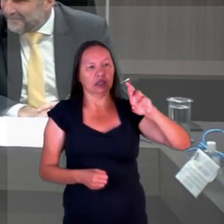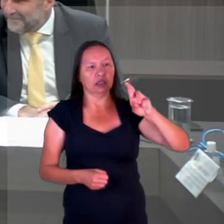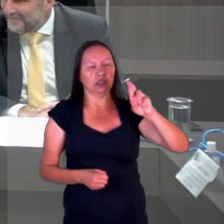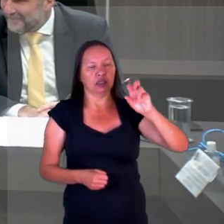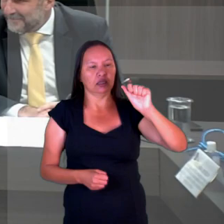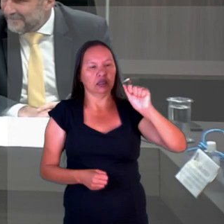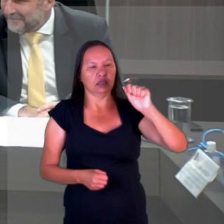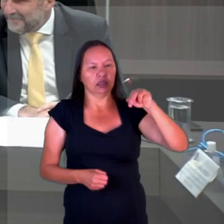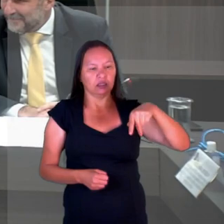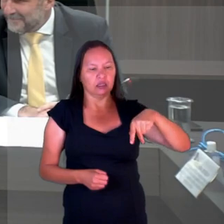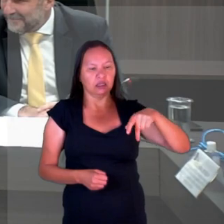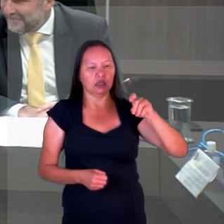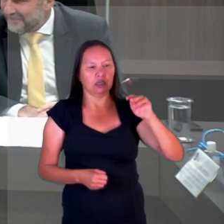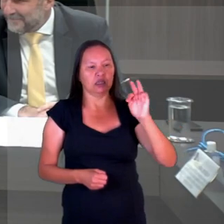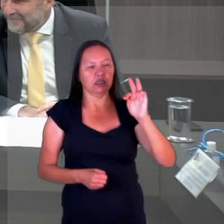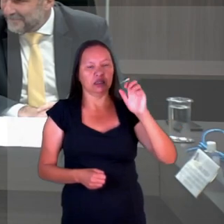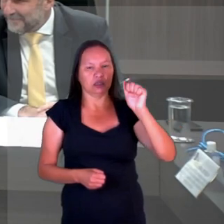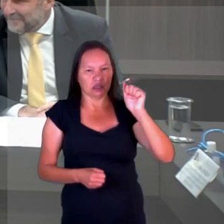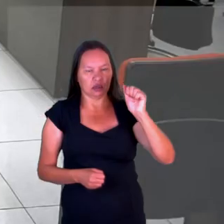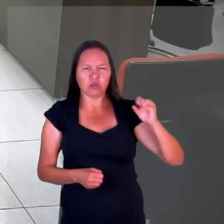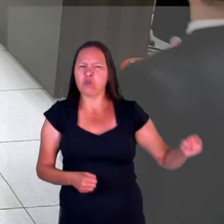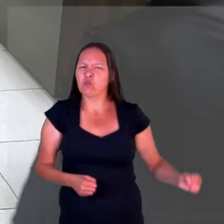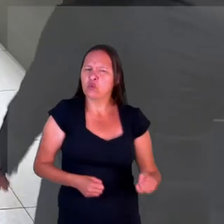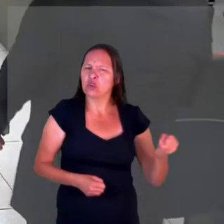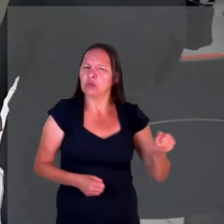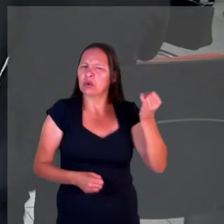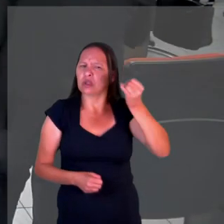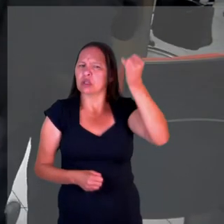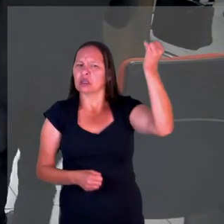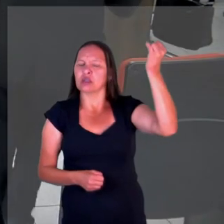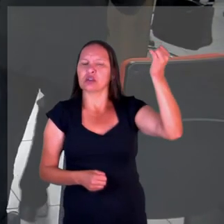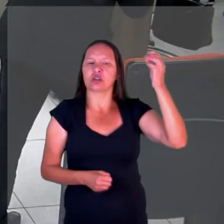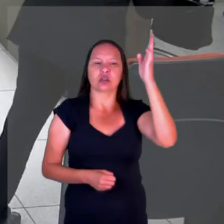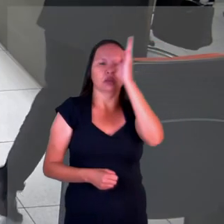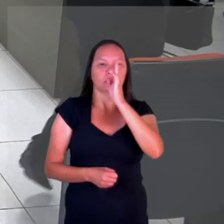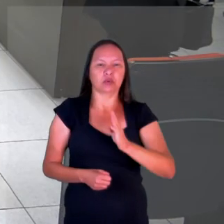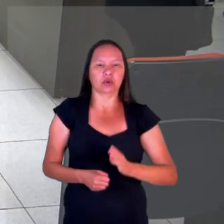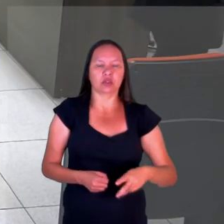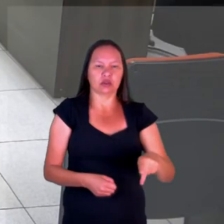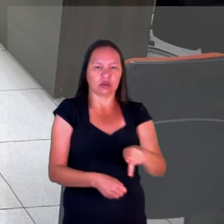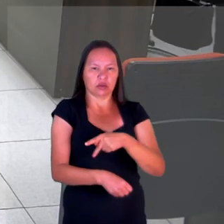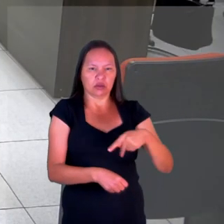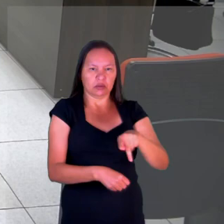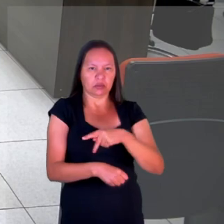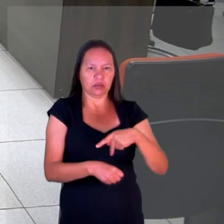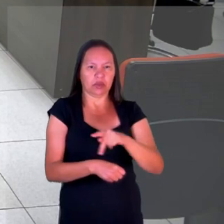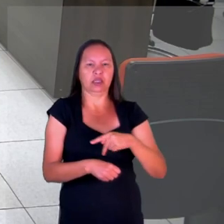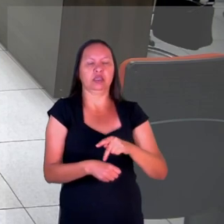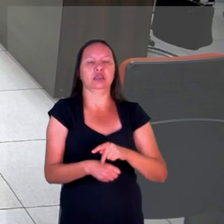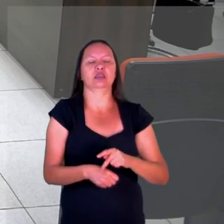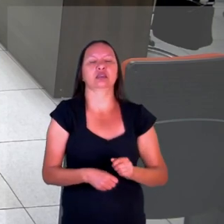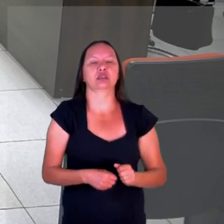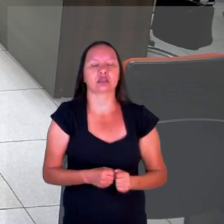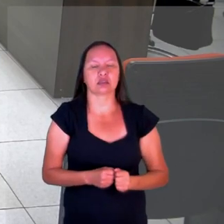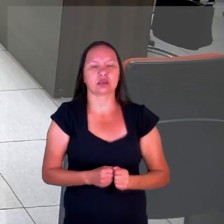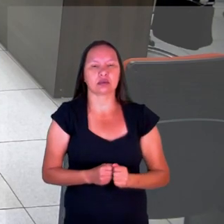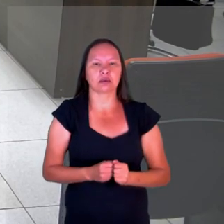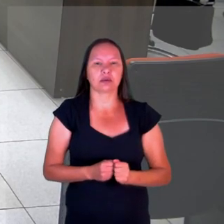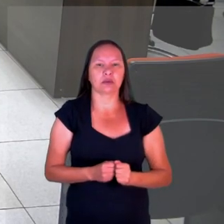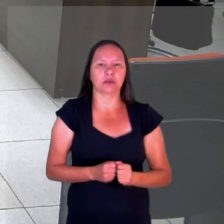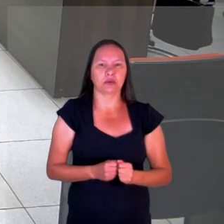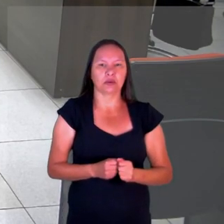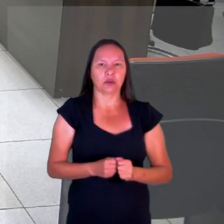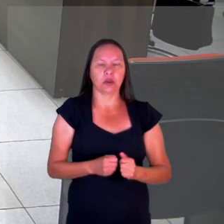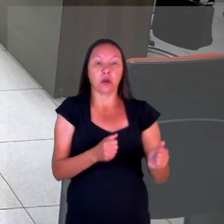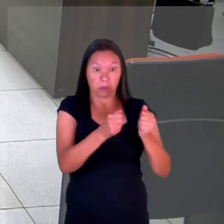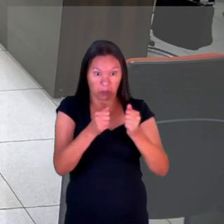fundamental pro nosso país Já que é o parquê do nosso estado da federação de Maior Pib né que pode inclusive